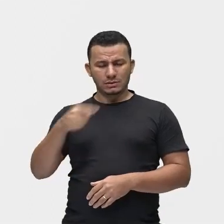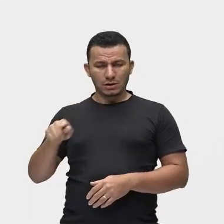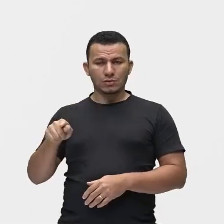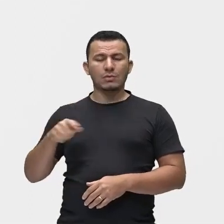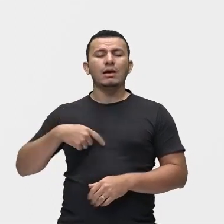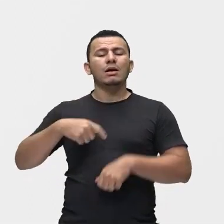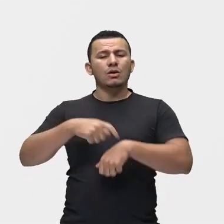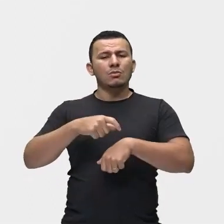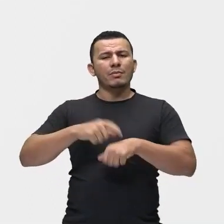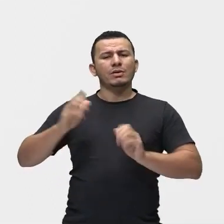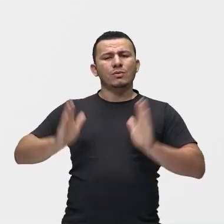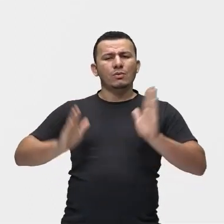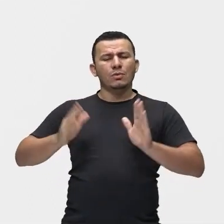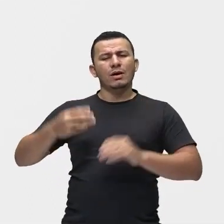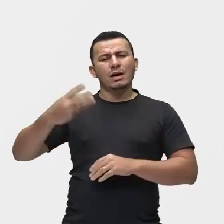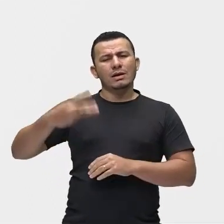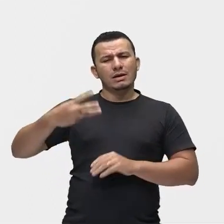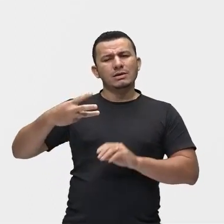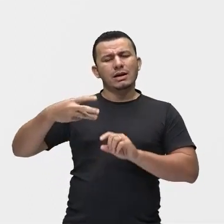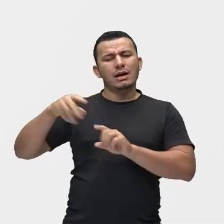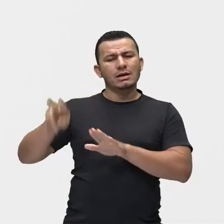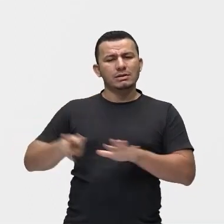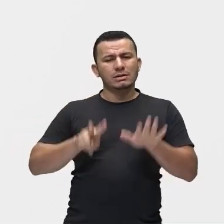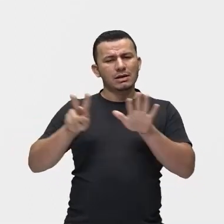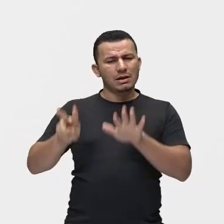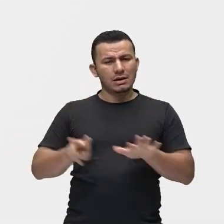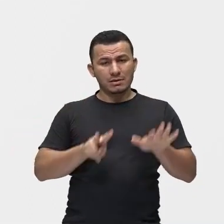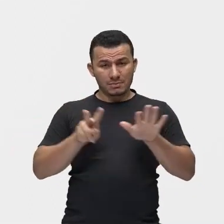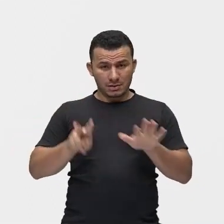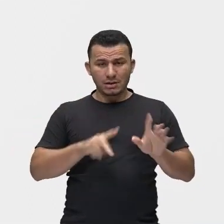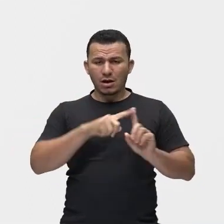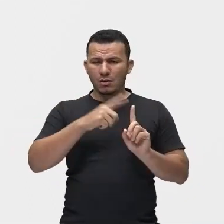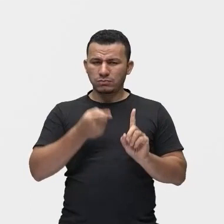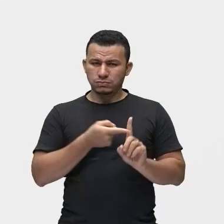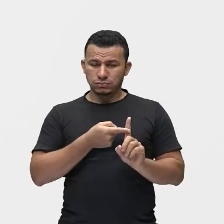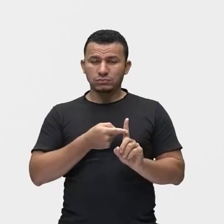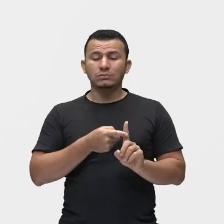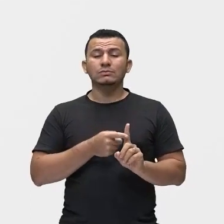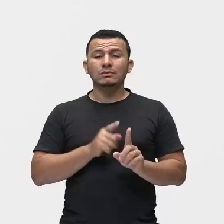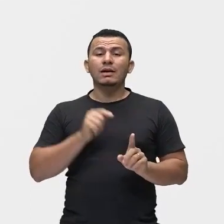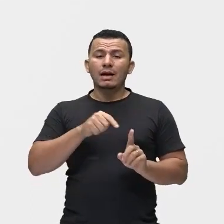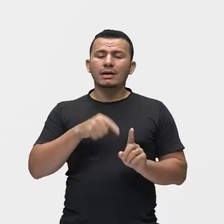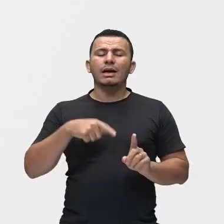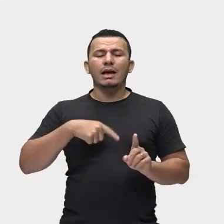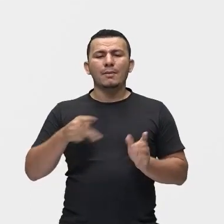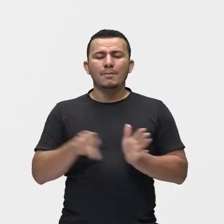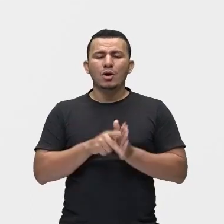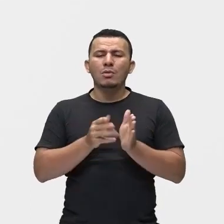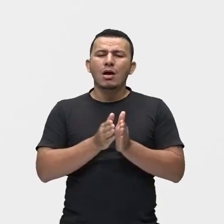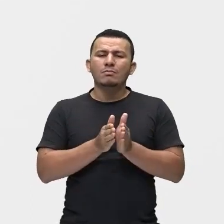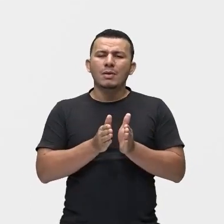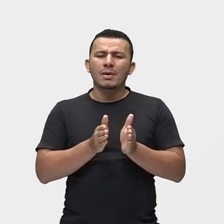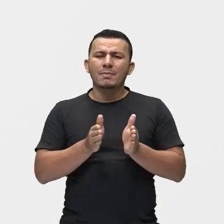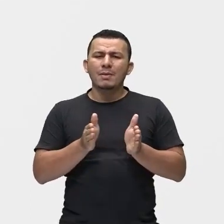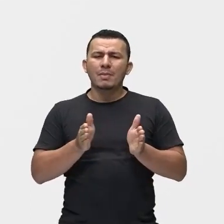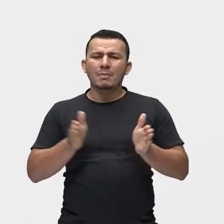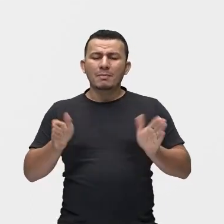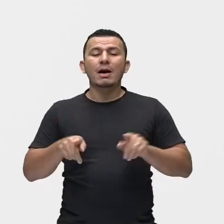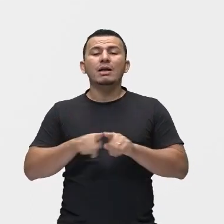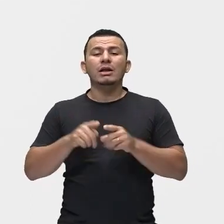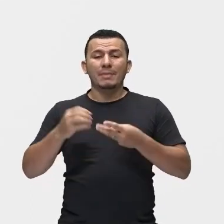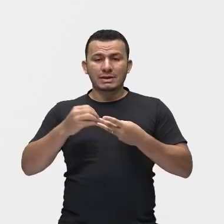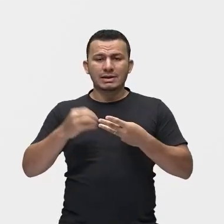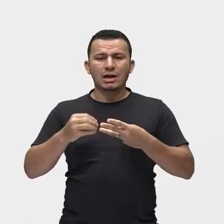durante a 3ª semana de gestação. Nessa fase, vai ocorrer o crescimento e a diferenciação das